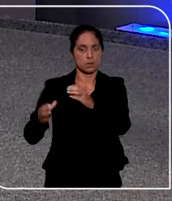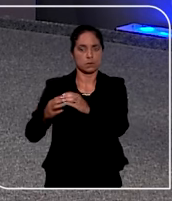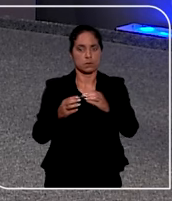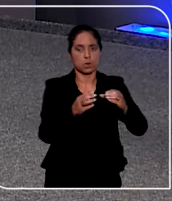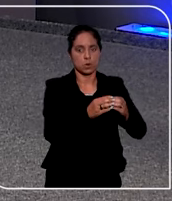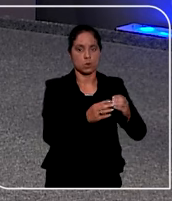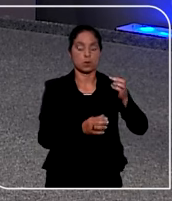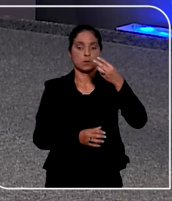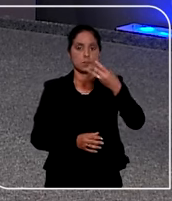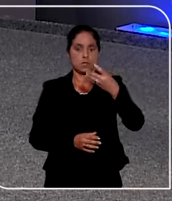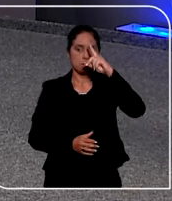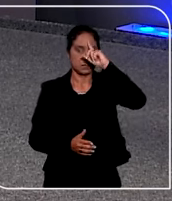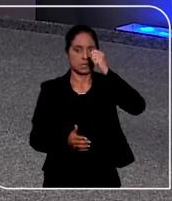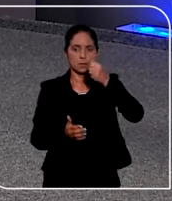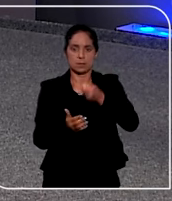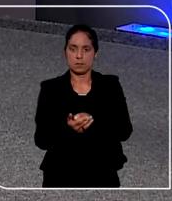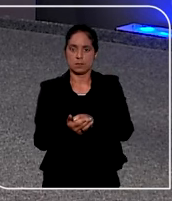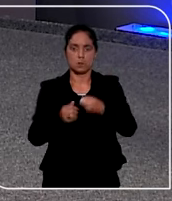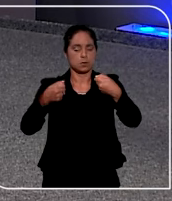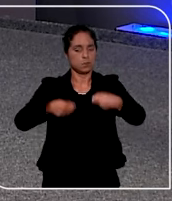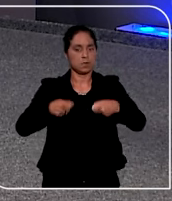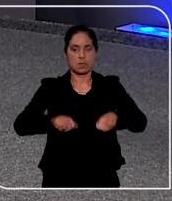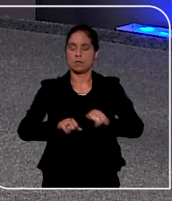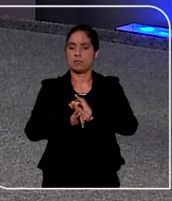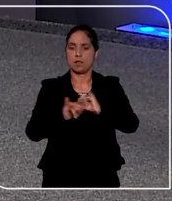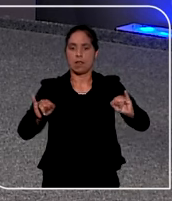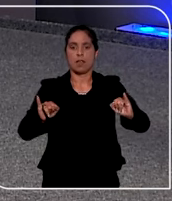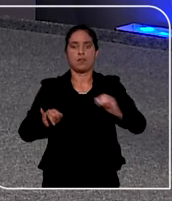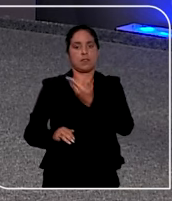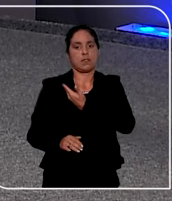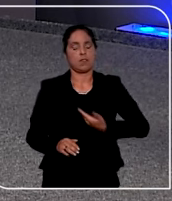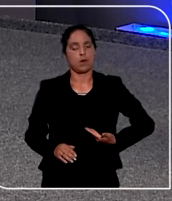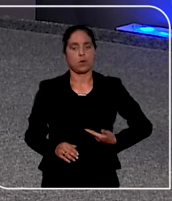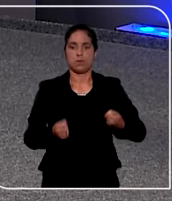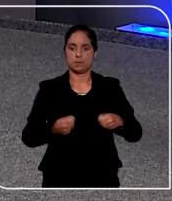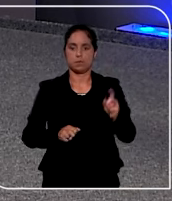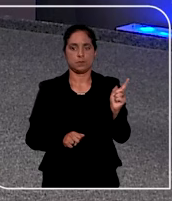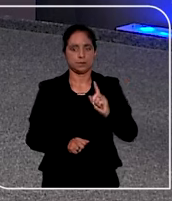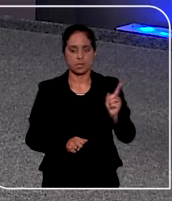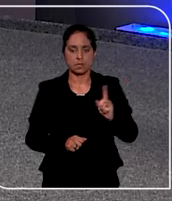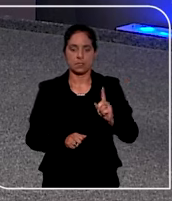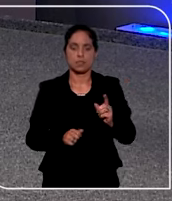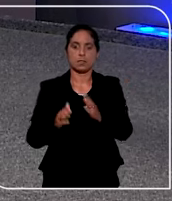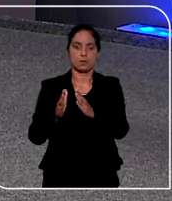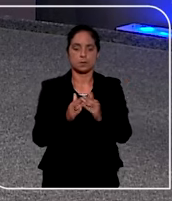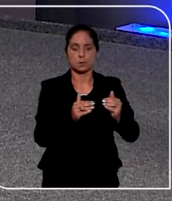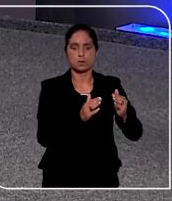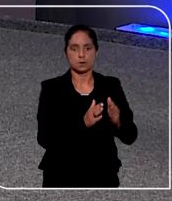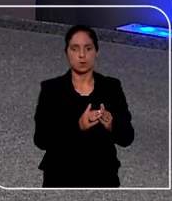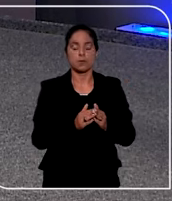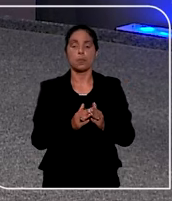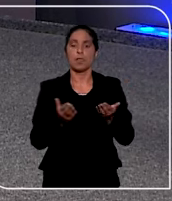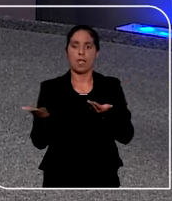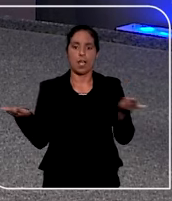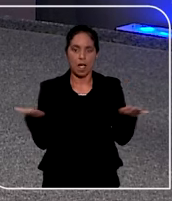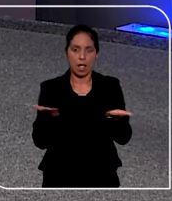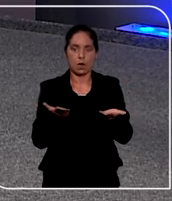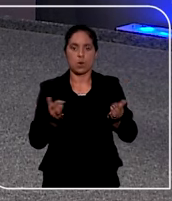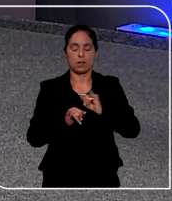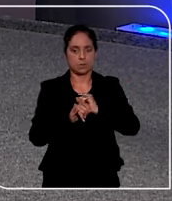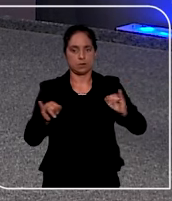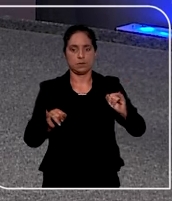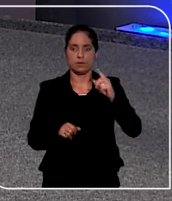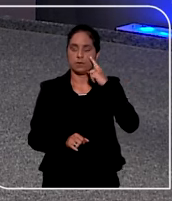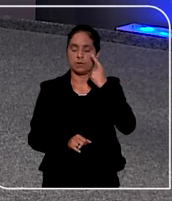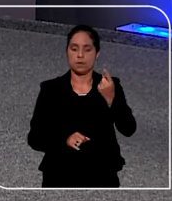a terceira turma decidiu que não é preciso justificar ação autônoma para fazer esse pedido confira na